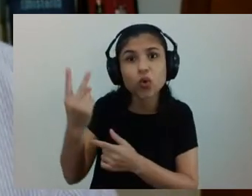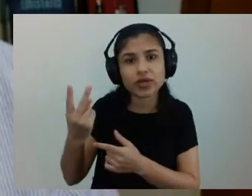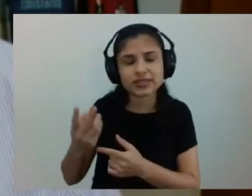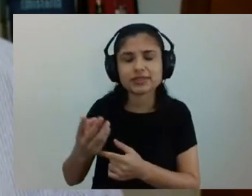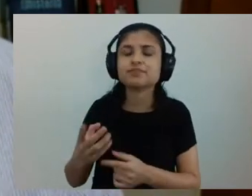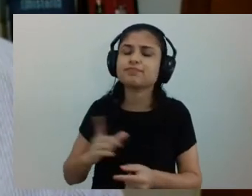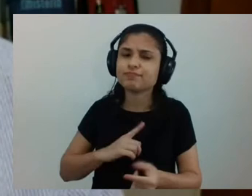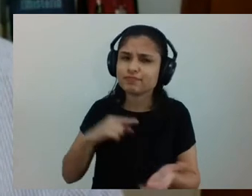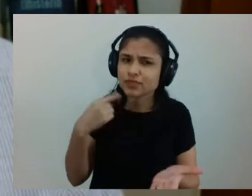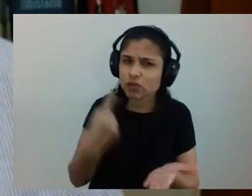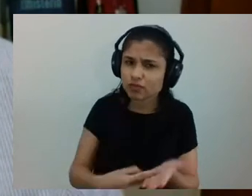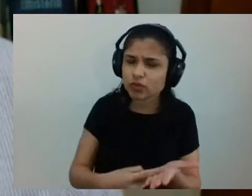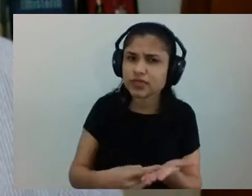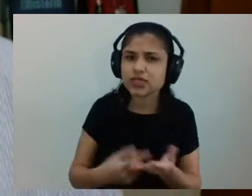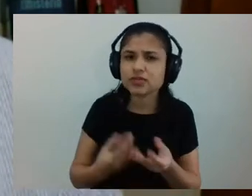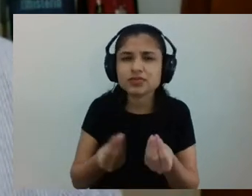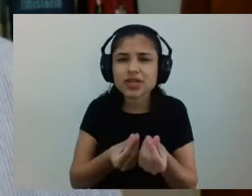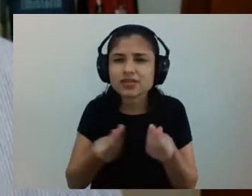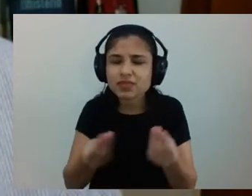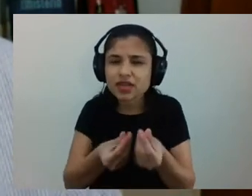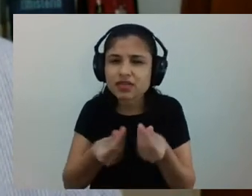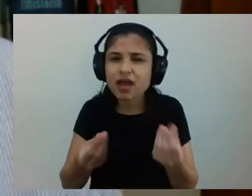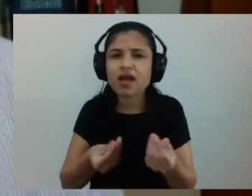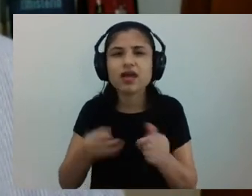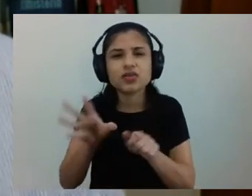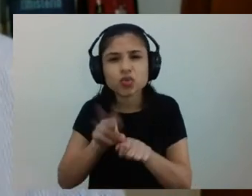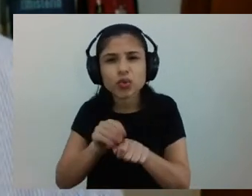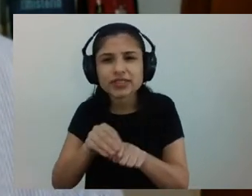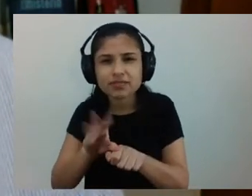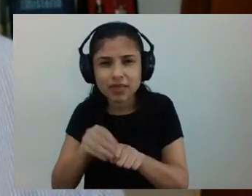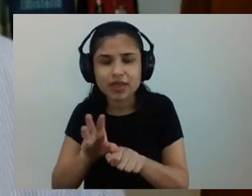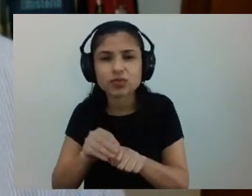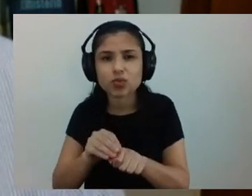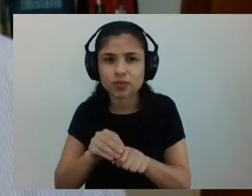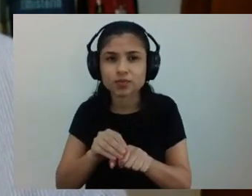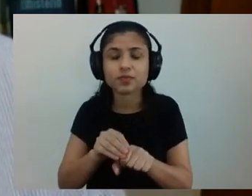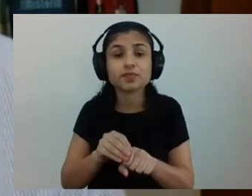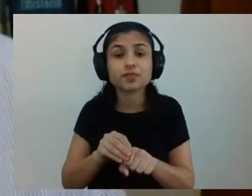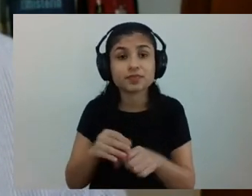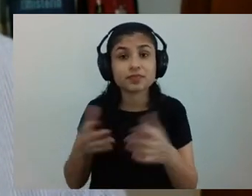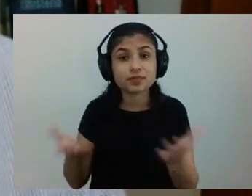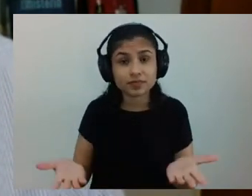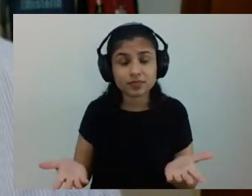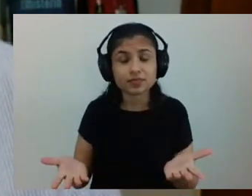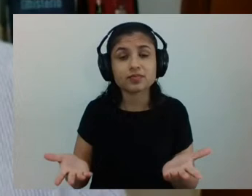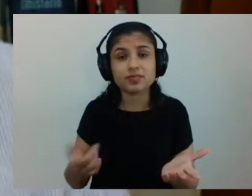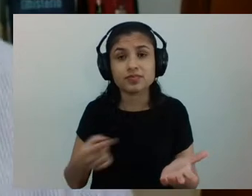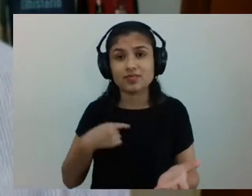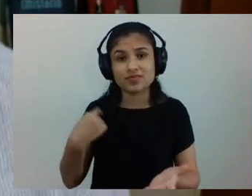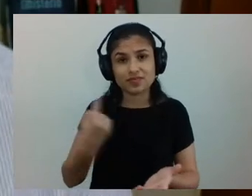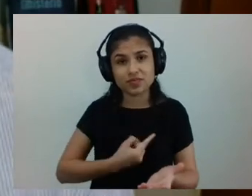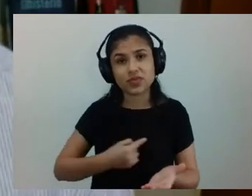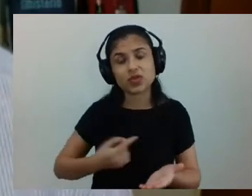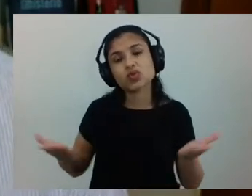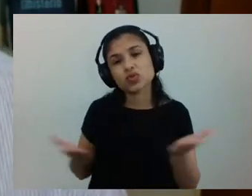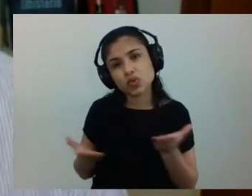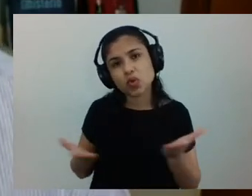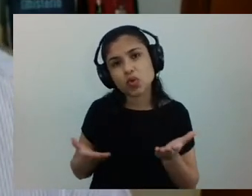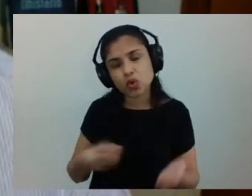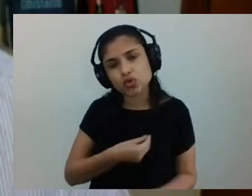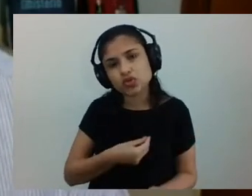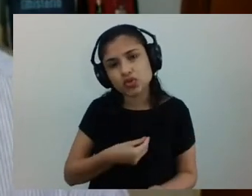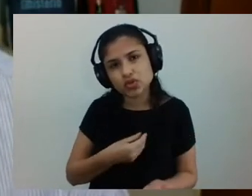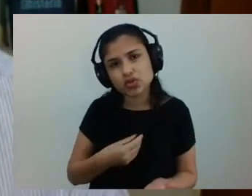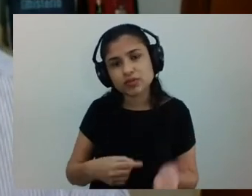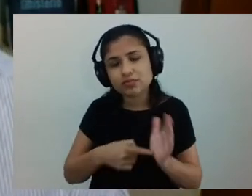compromisso, sensibilidade e conhecimento. É nesse sentido que nós aqui estamos justamente apresentando